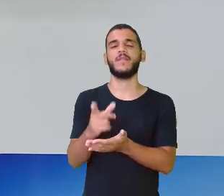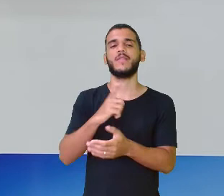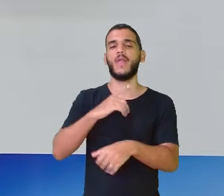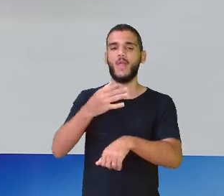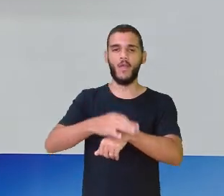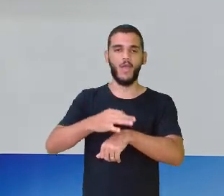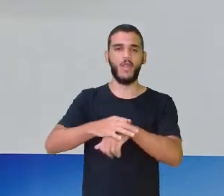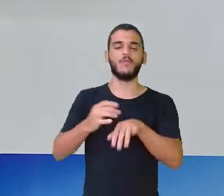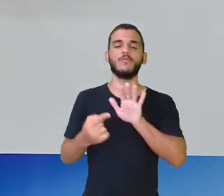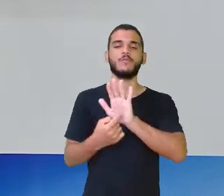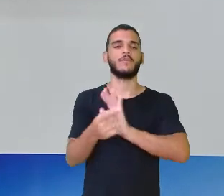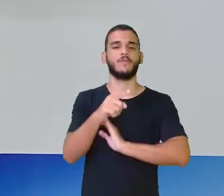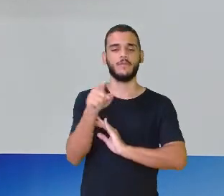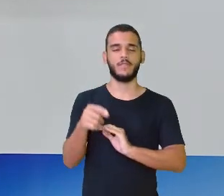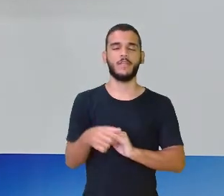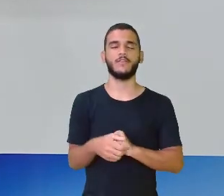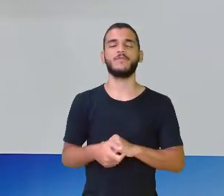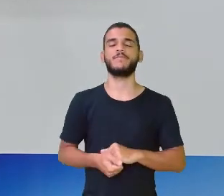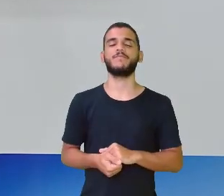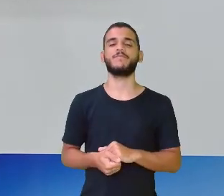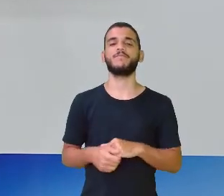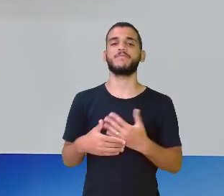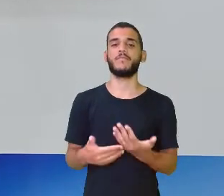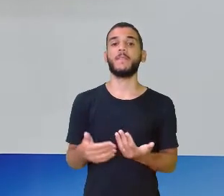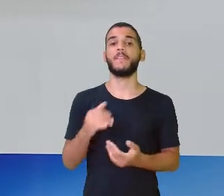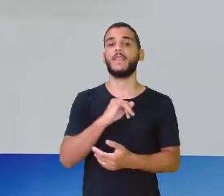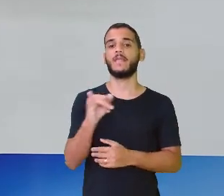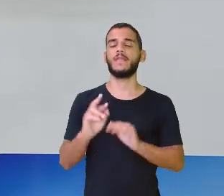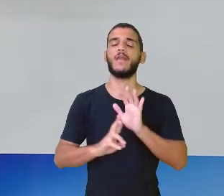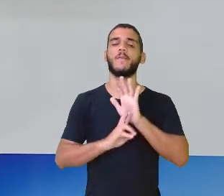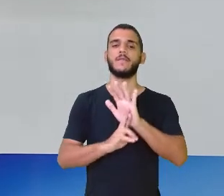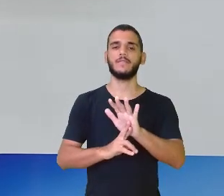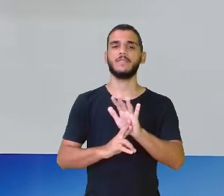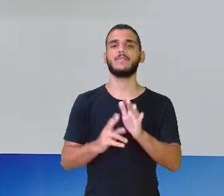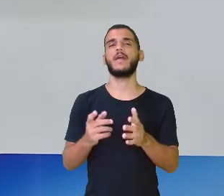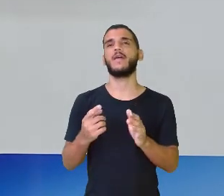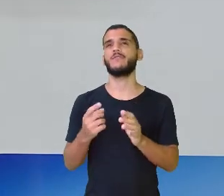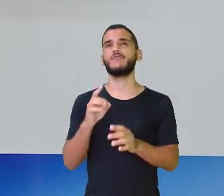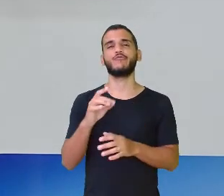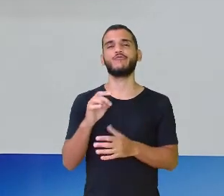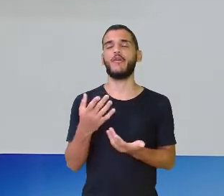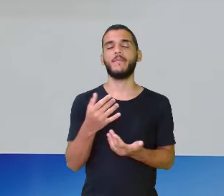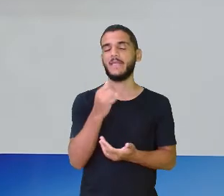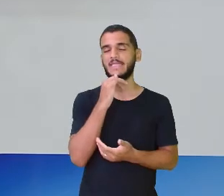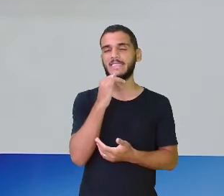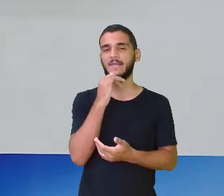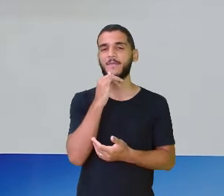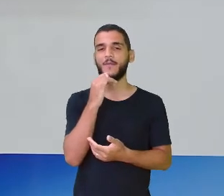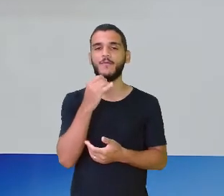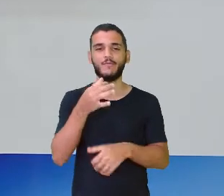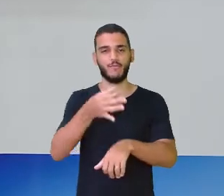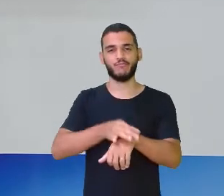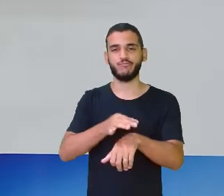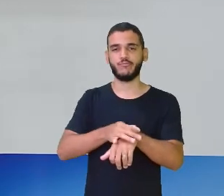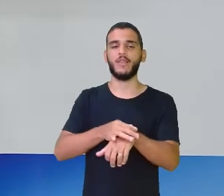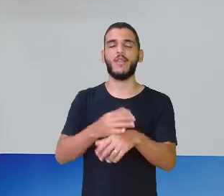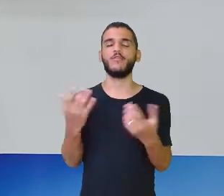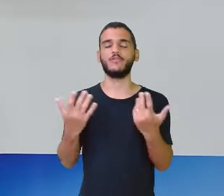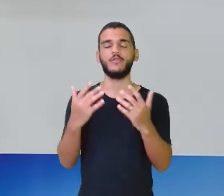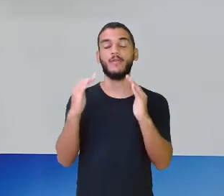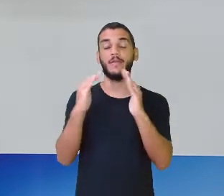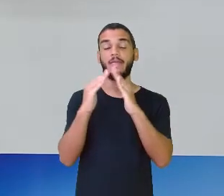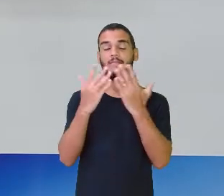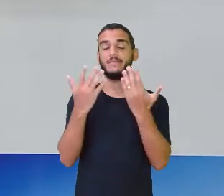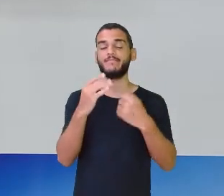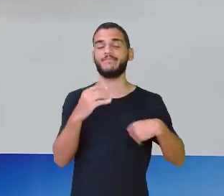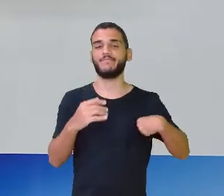mim. Ó, se eu quisesse representar num relógio convencional que você tem na sua casa, é como